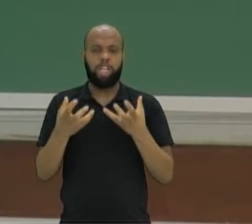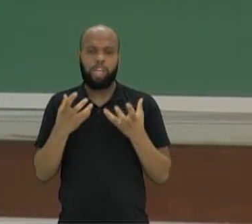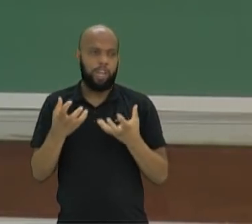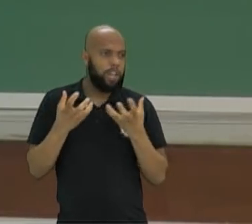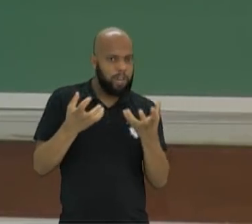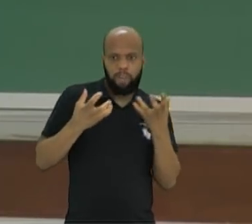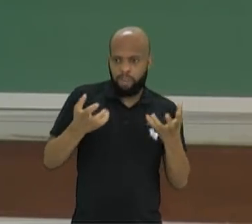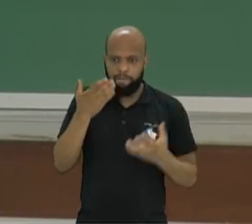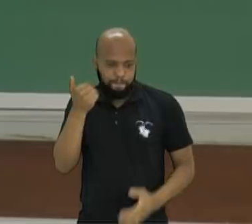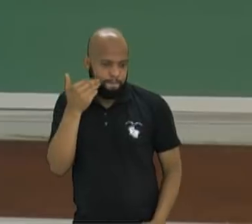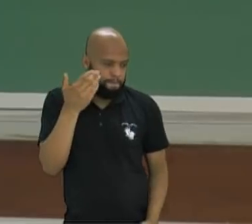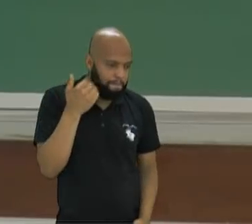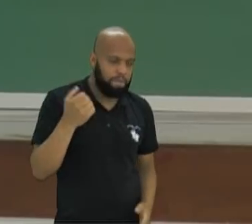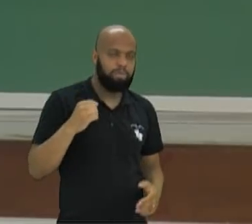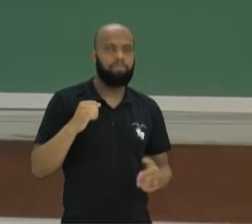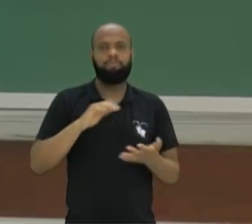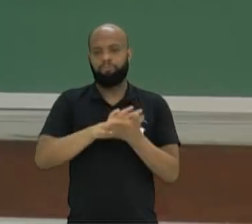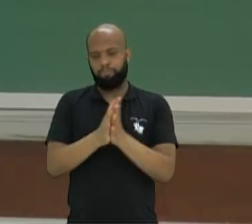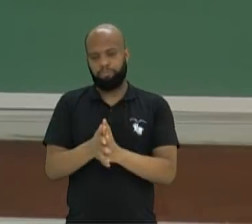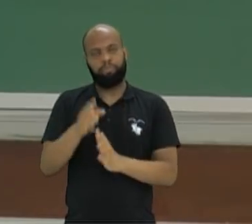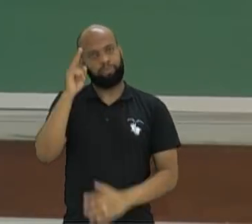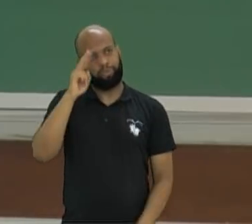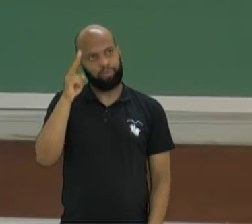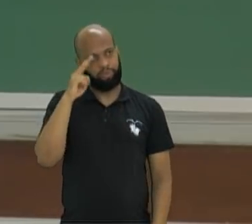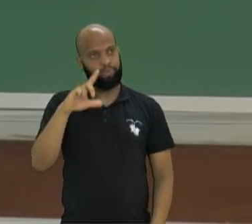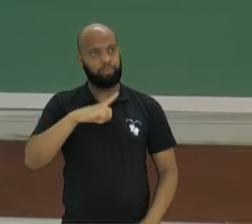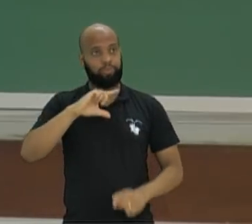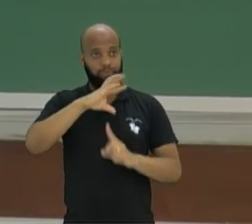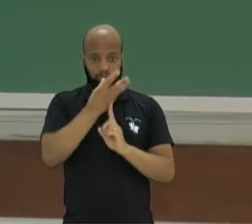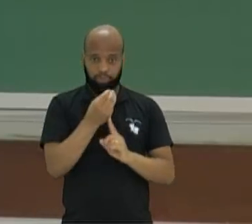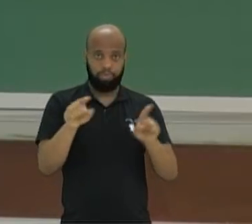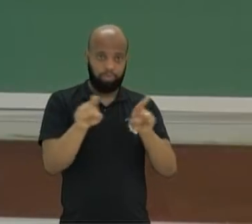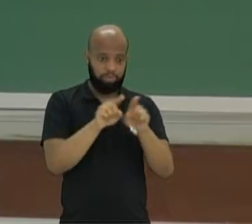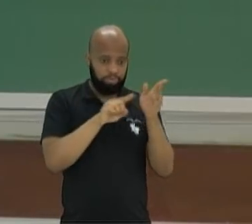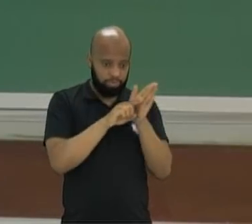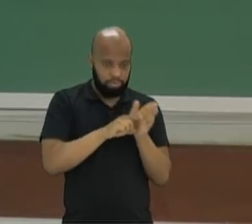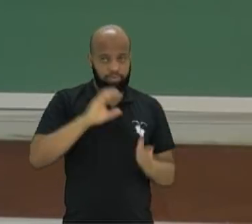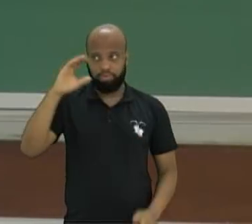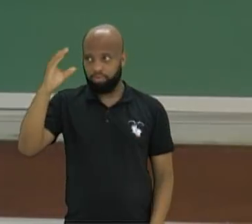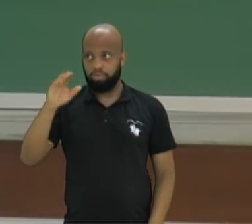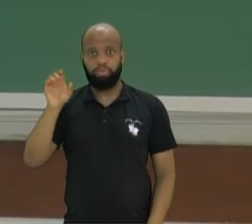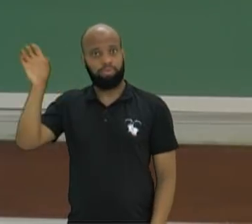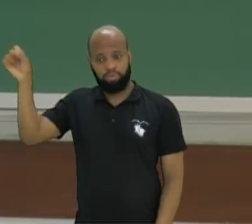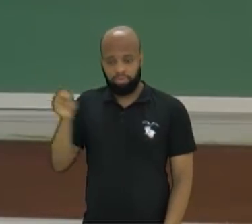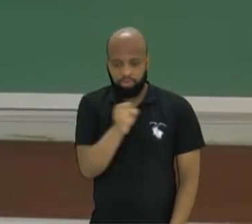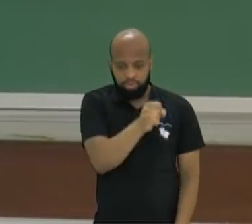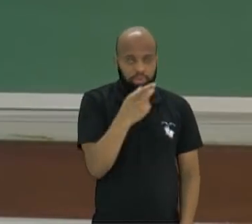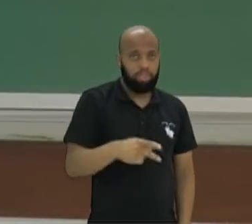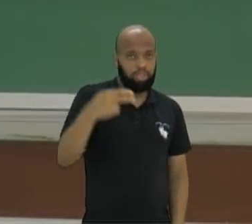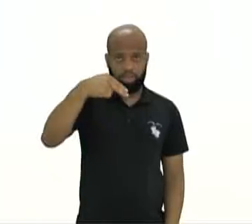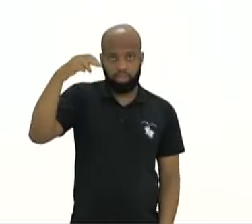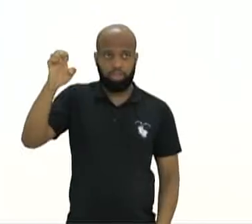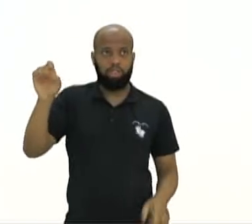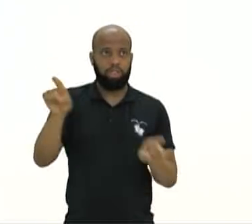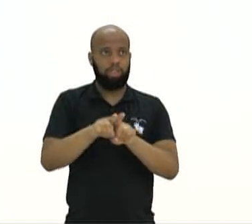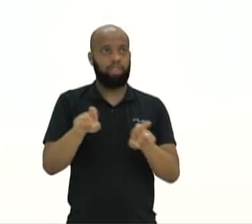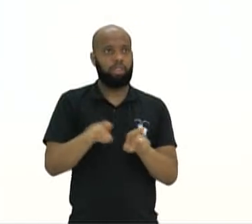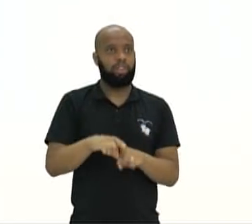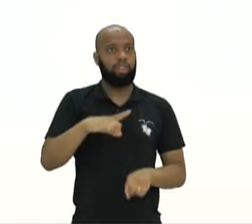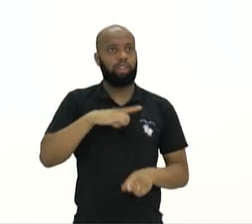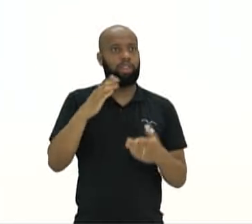né, acabaram destruindo toda essa história aí. Artistas e cientistas. Nassau trouxe para o Nordeste brasileiros como... Vamos